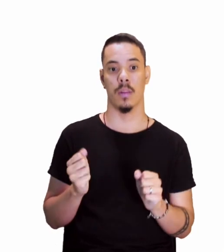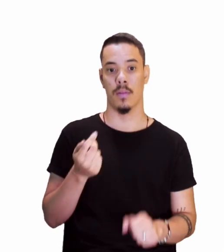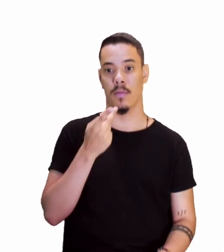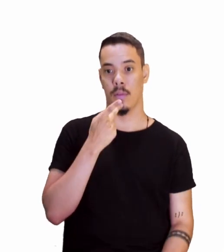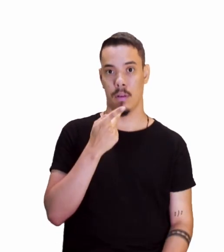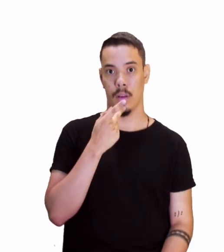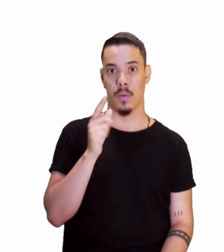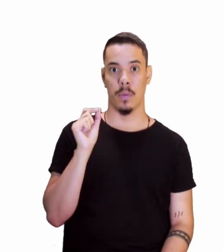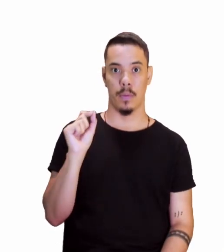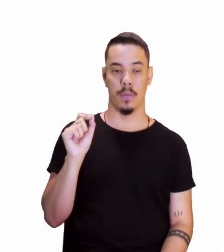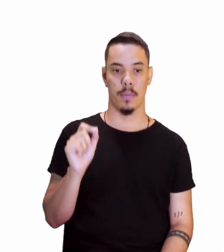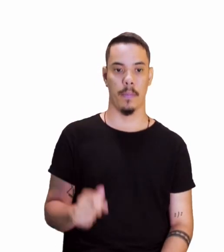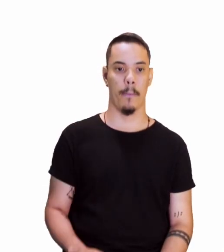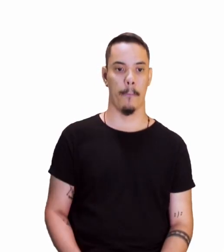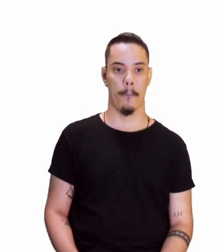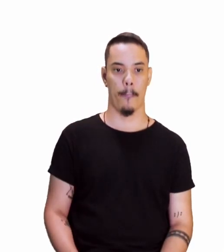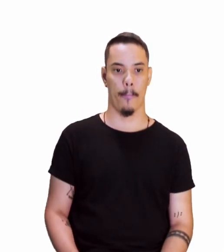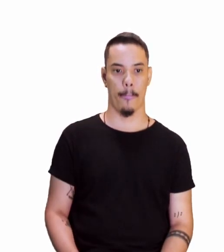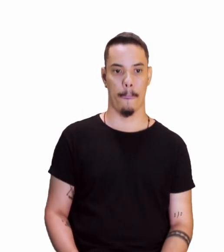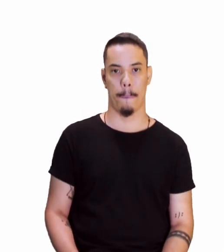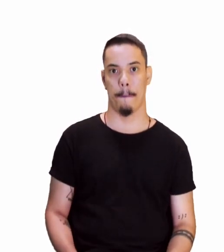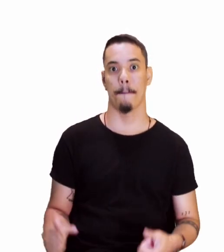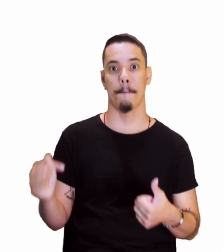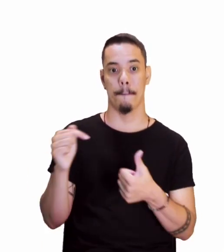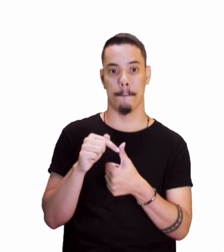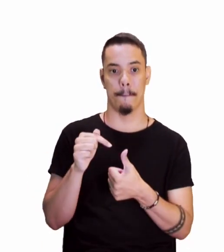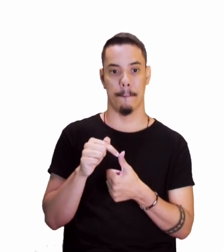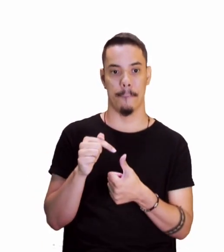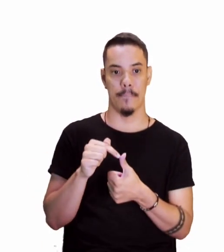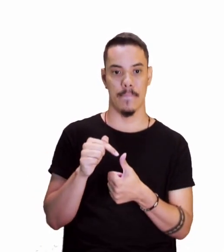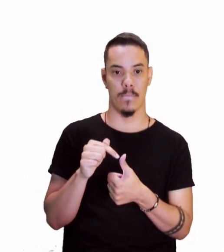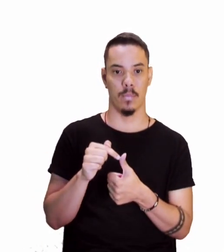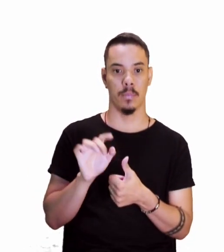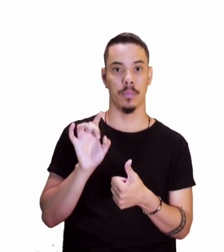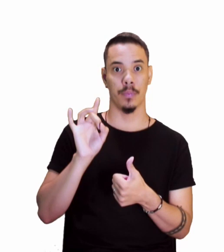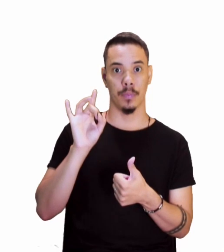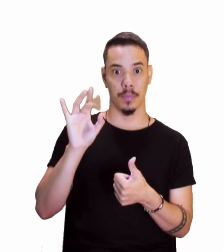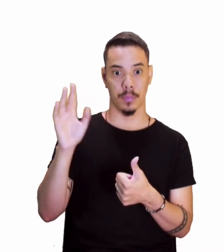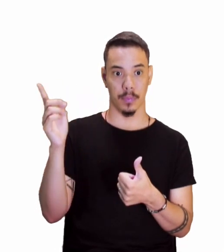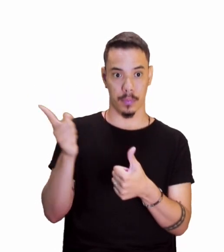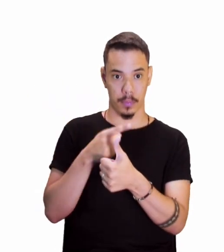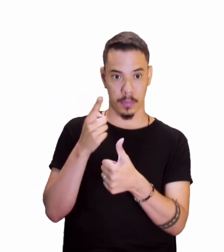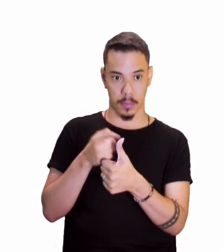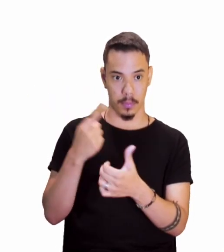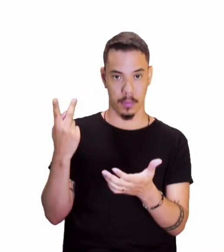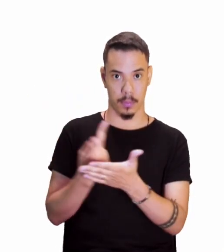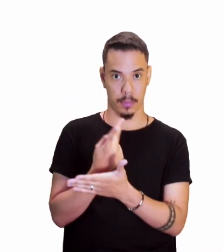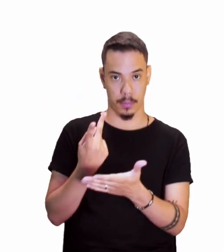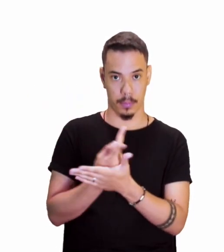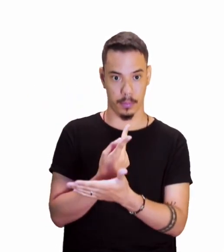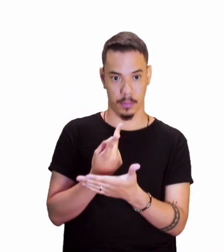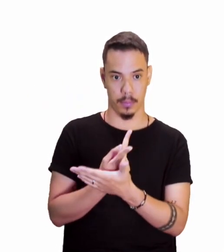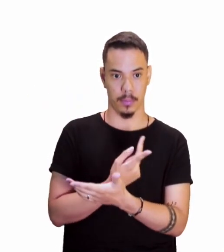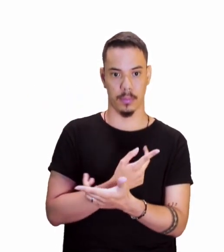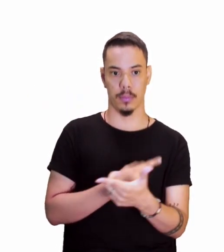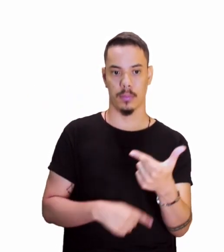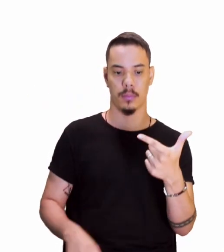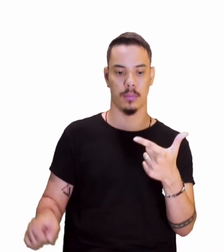dizer que, letra A, só a primeira está errada.